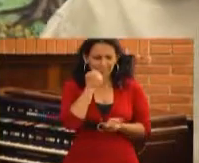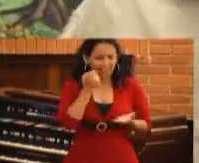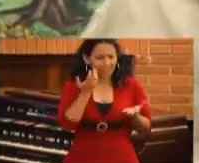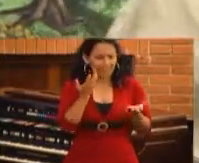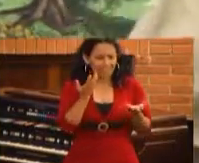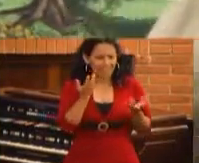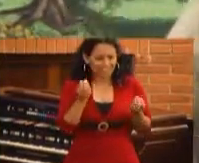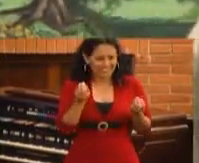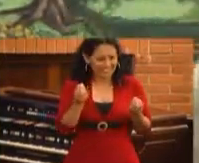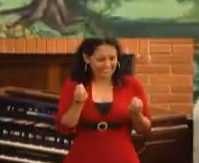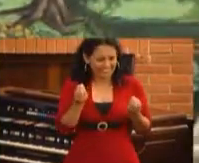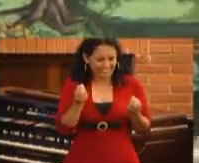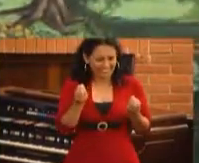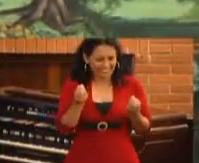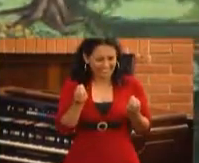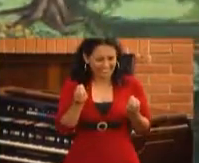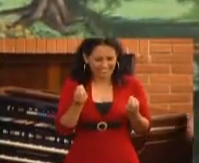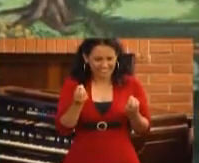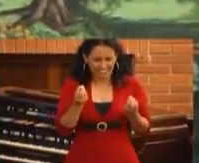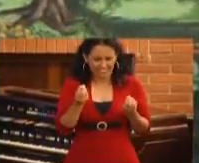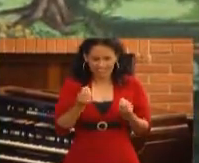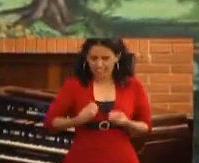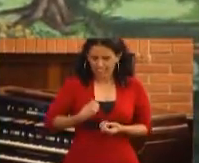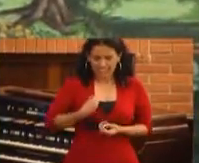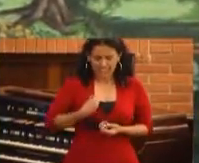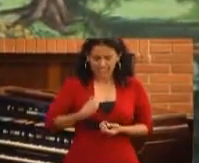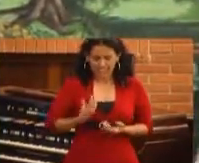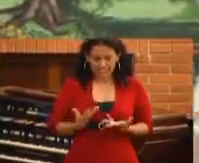Desde uma vida unicelular,